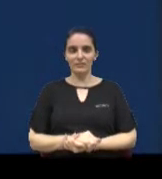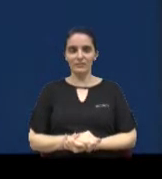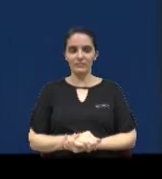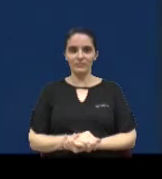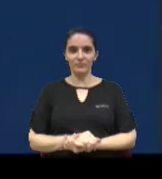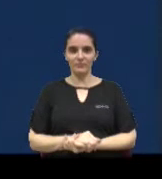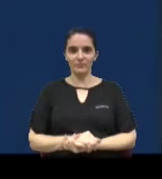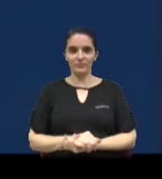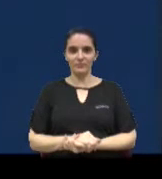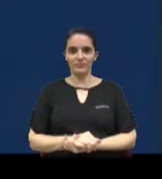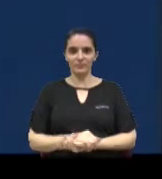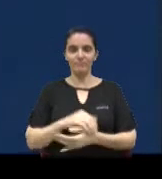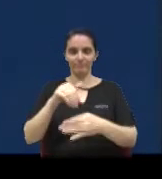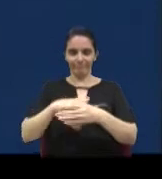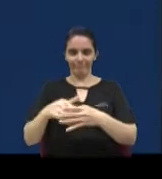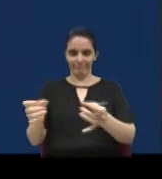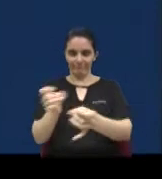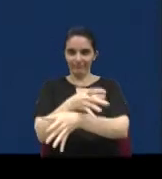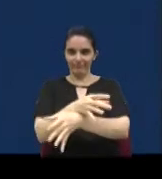Está encerrada a votação.